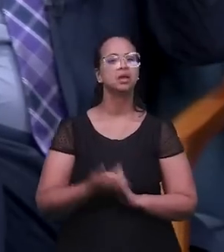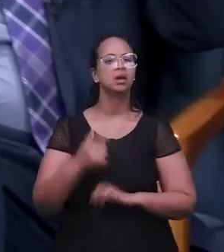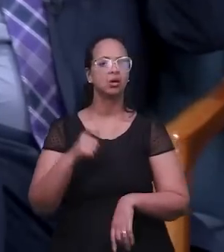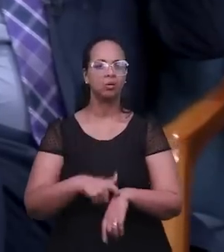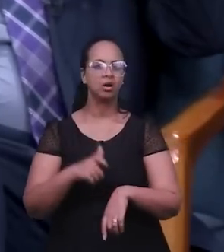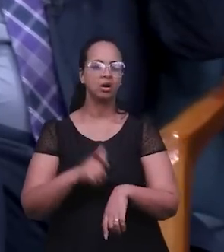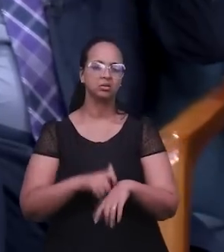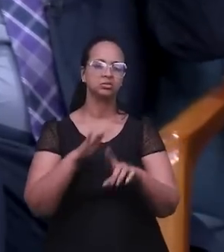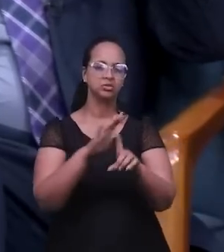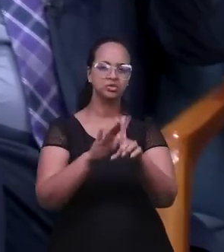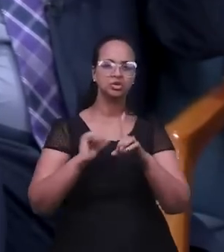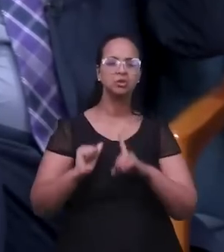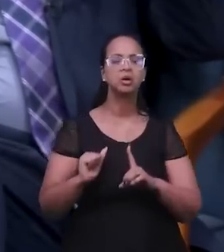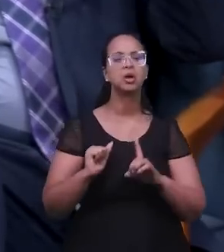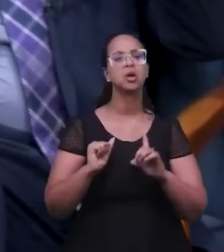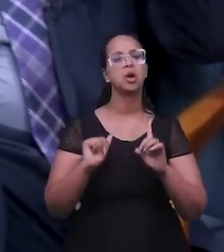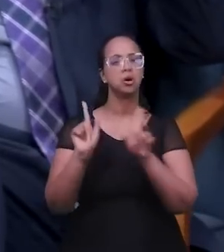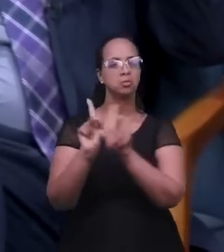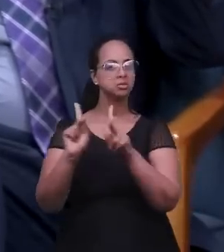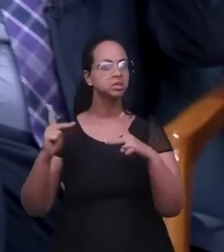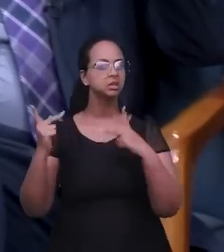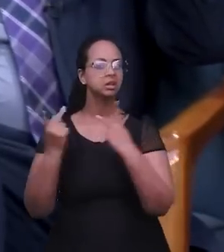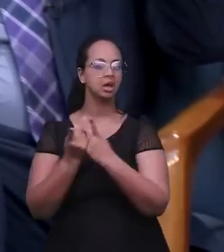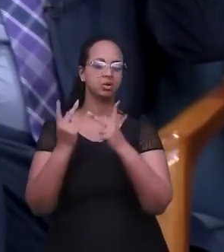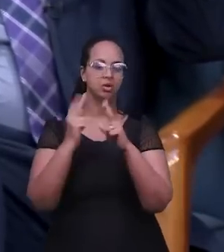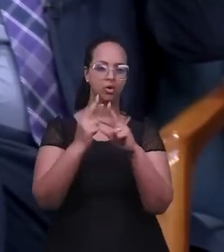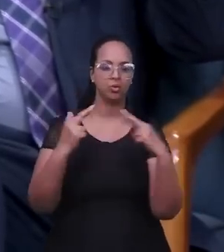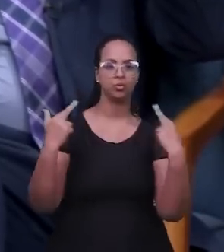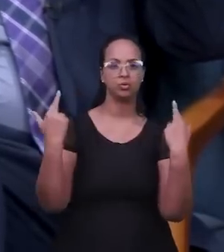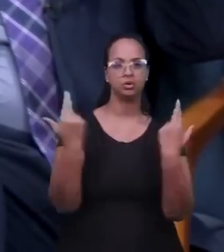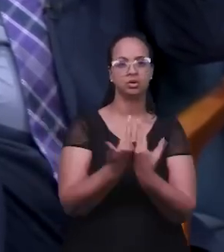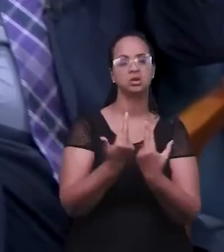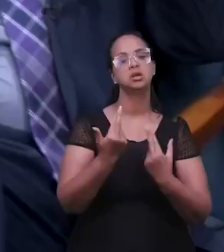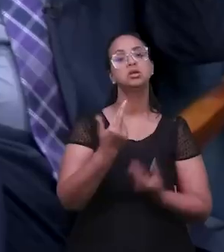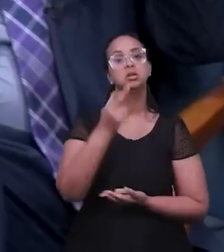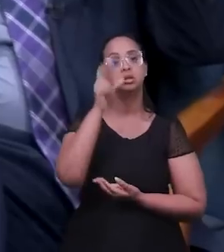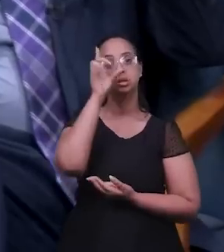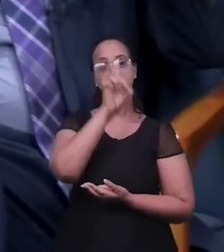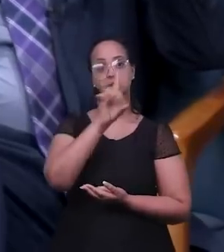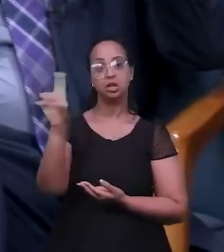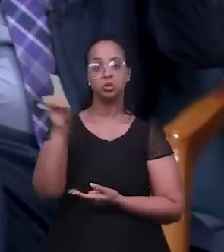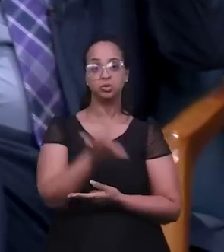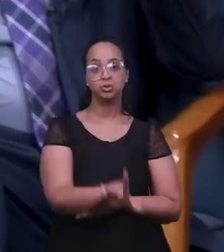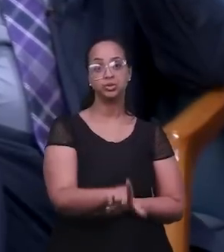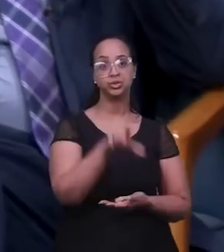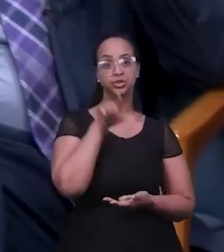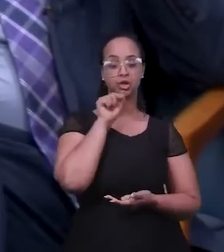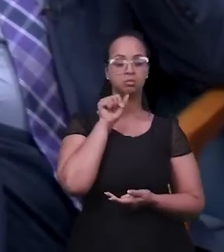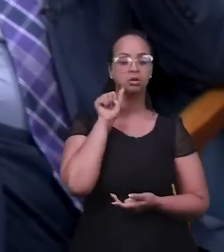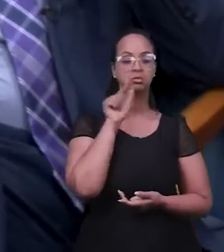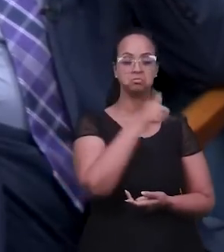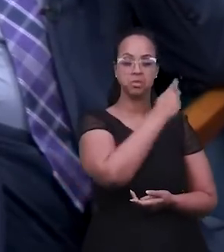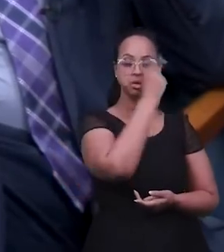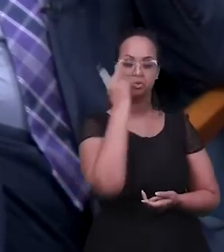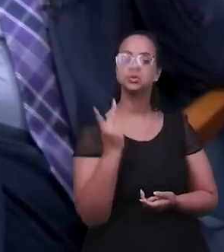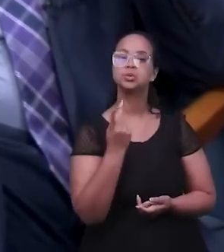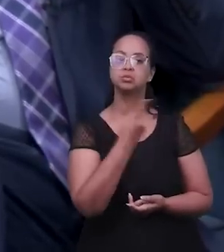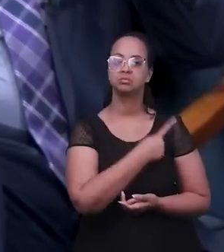Ao presbitério reunido, o Espírito Santo revelou fulano para ser levantado para o